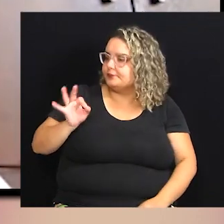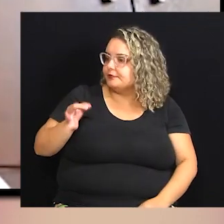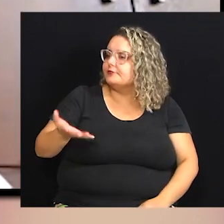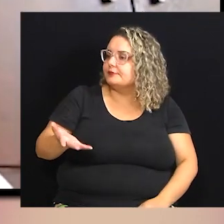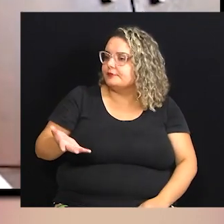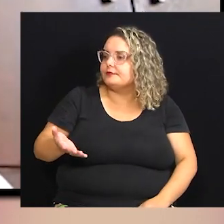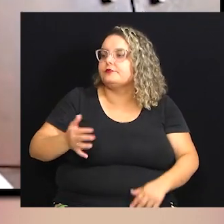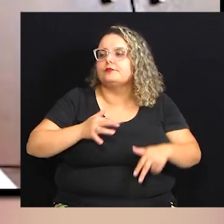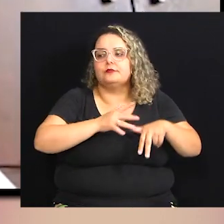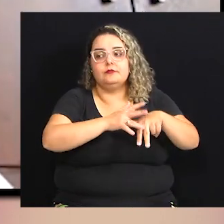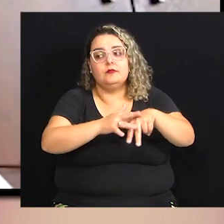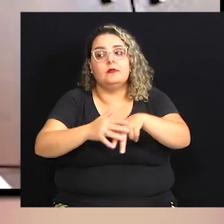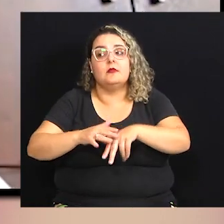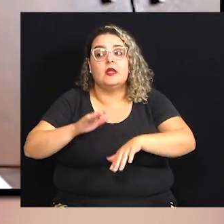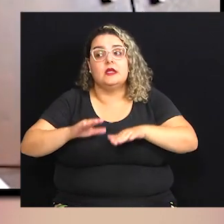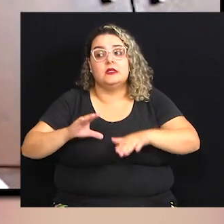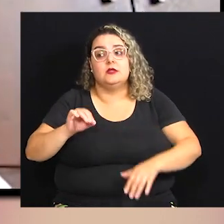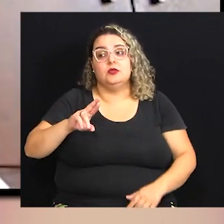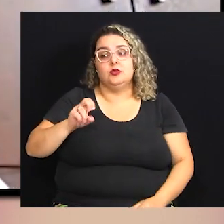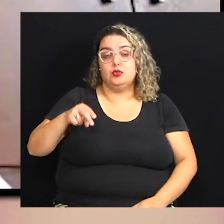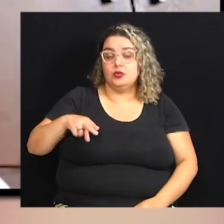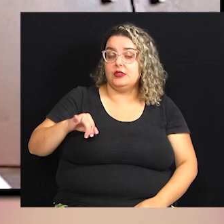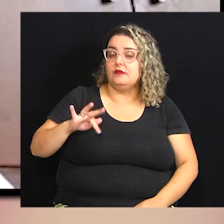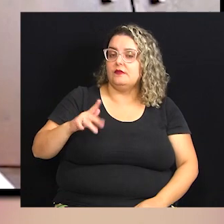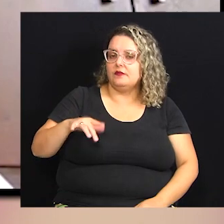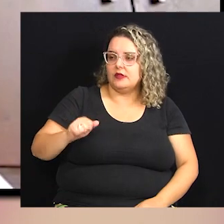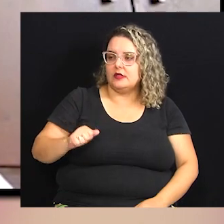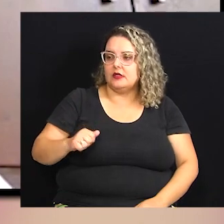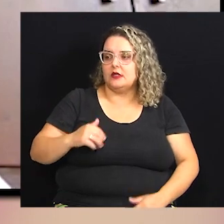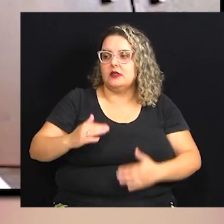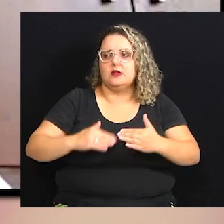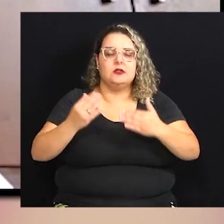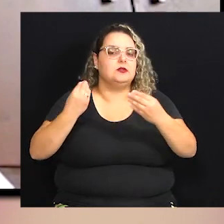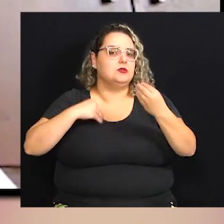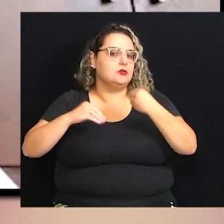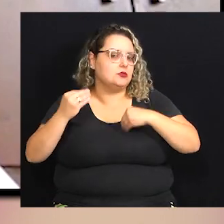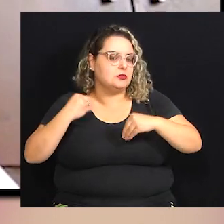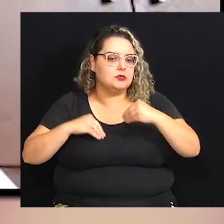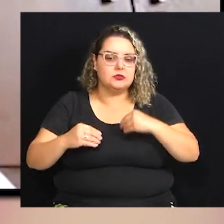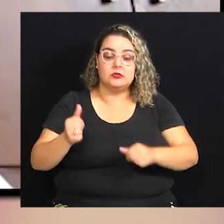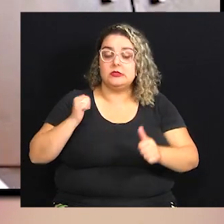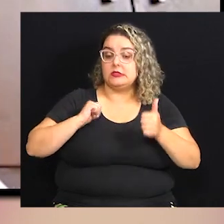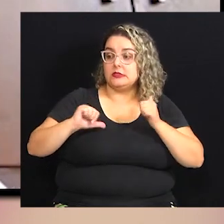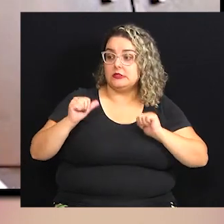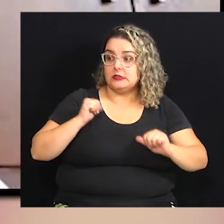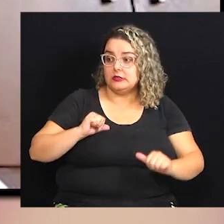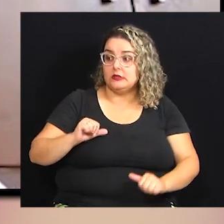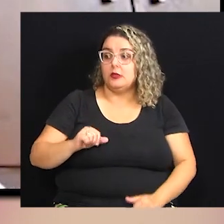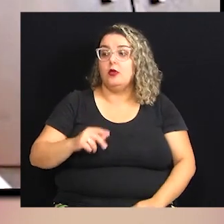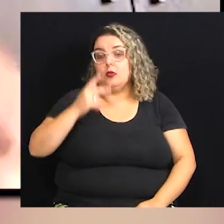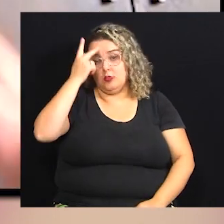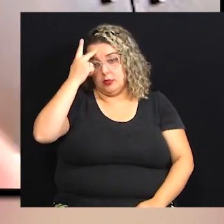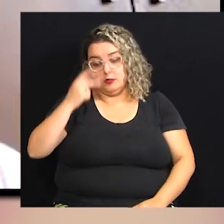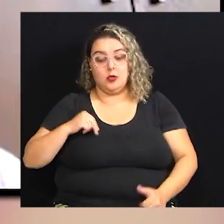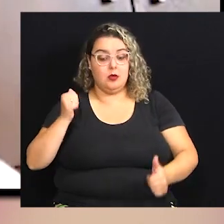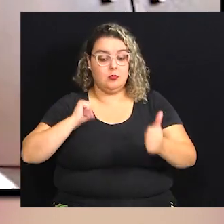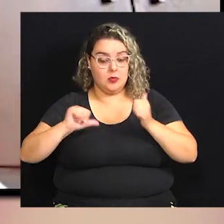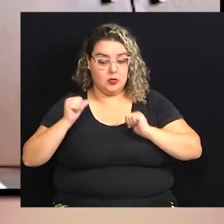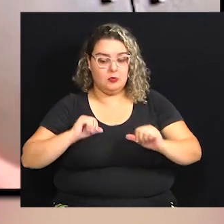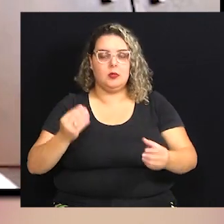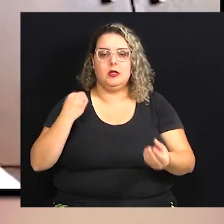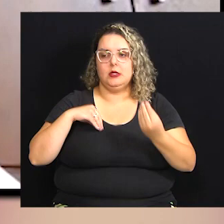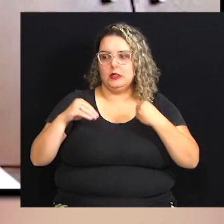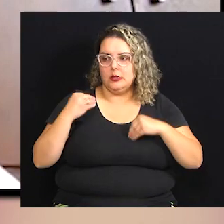também. Com Muito comum. certeza. Paciente que às vezes cronifica a dor de cabeça, desenvolver depressão, desenvolver ansiedade, ou a